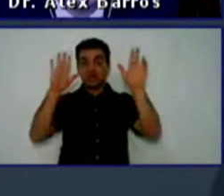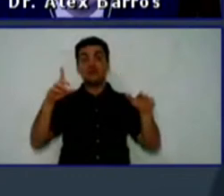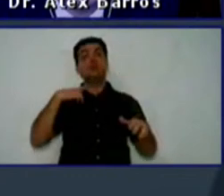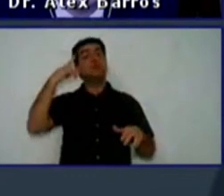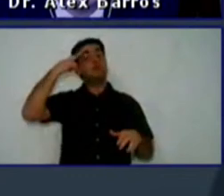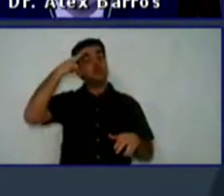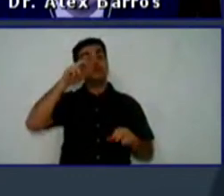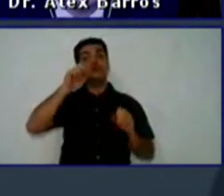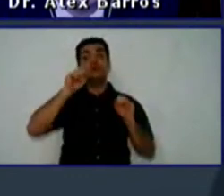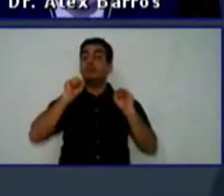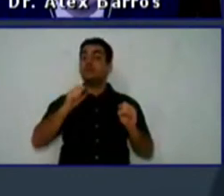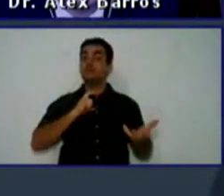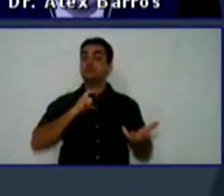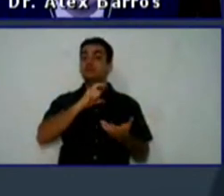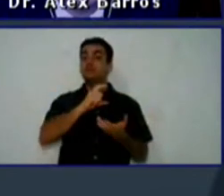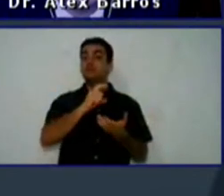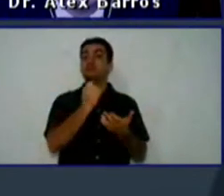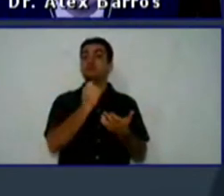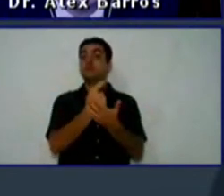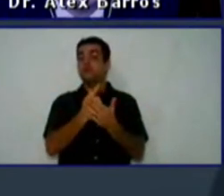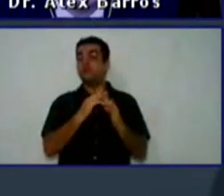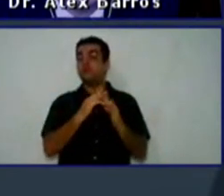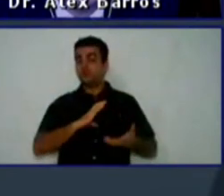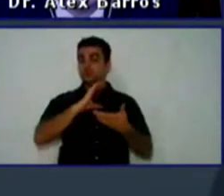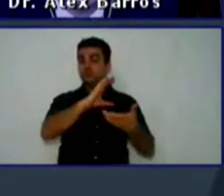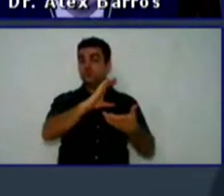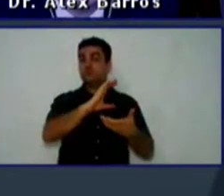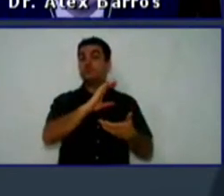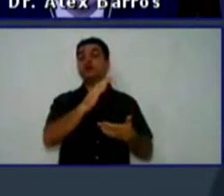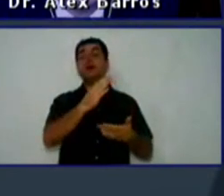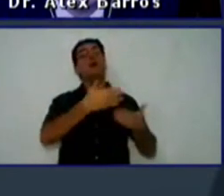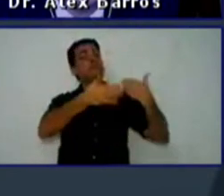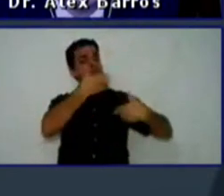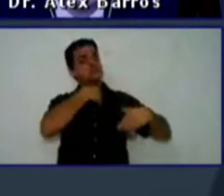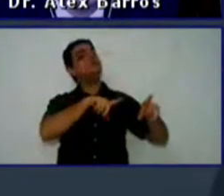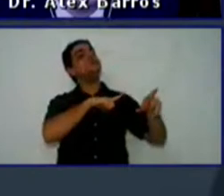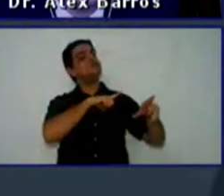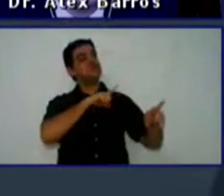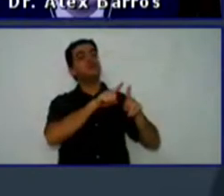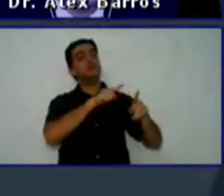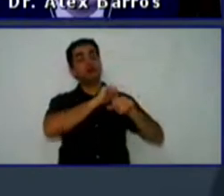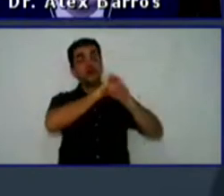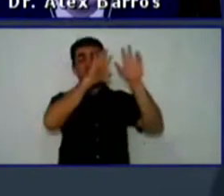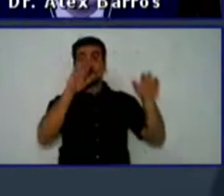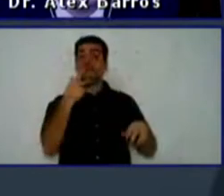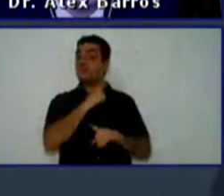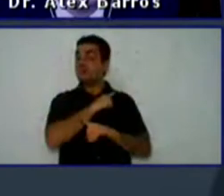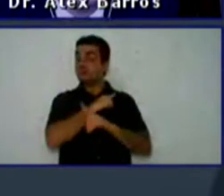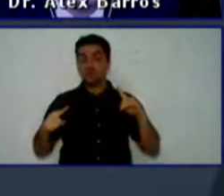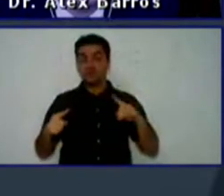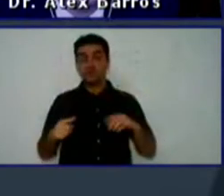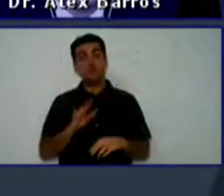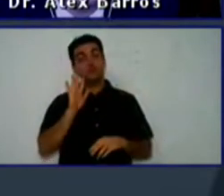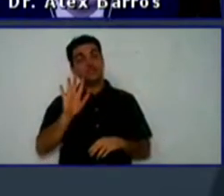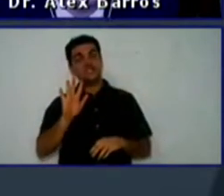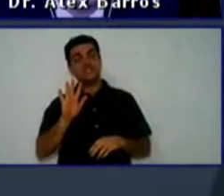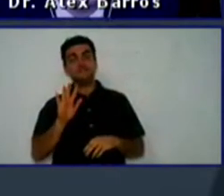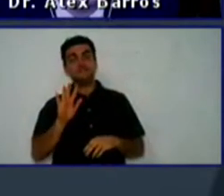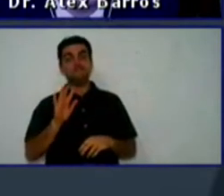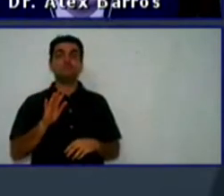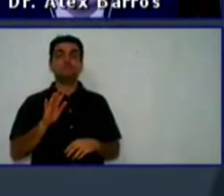hipóteses possíveis de gasto com fundo partidário, à época estabelecia e não permitia. Obviamente,